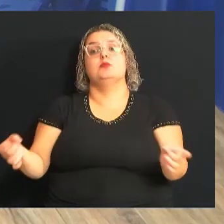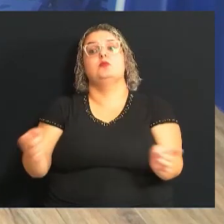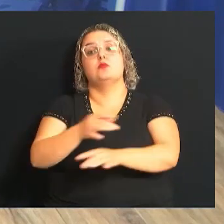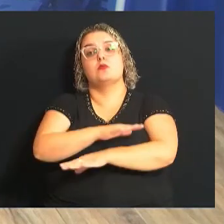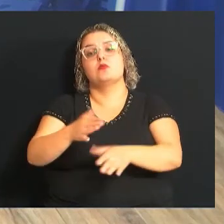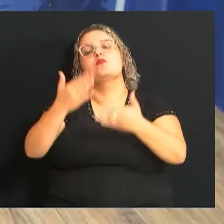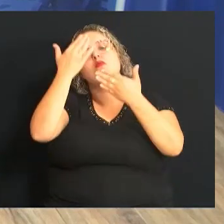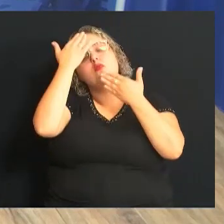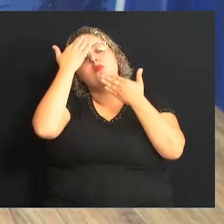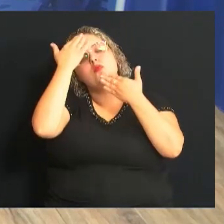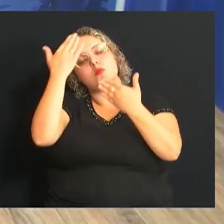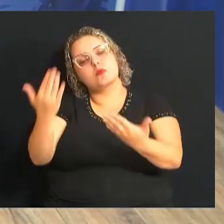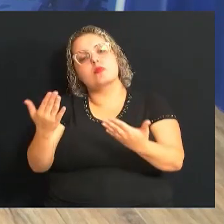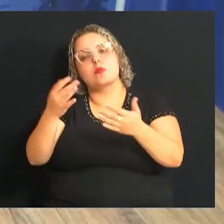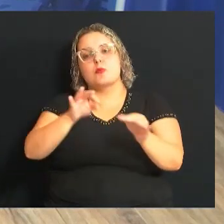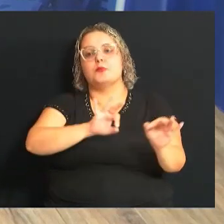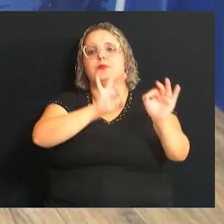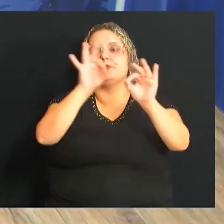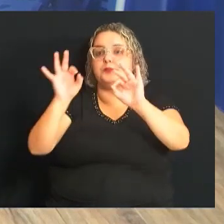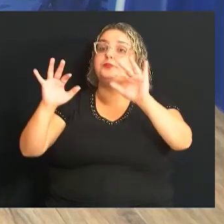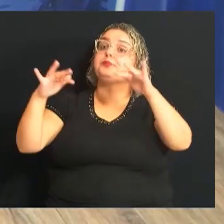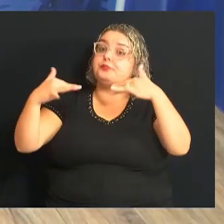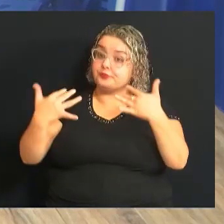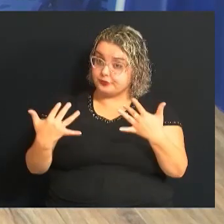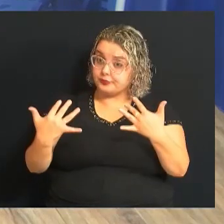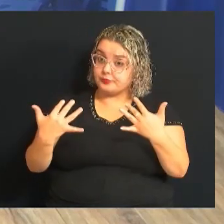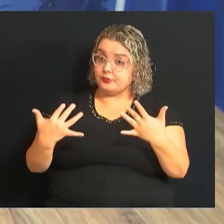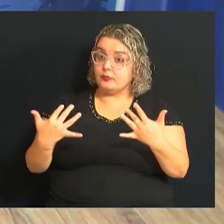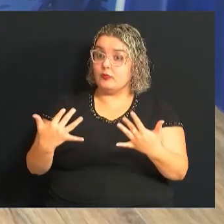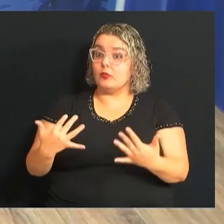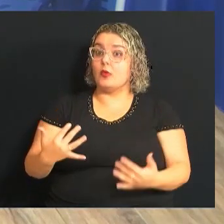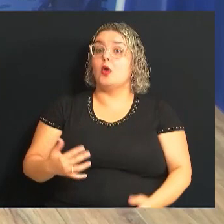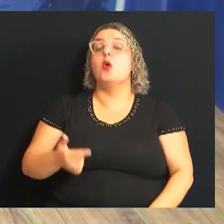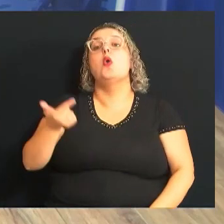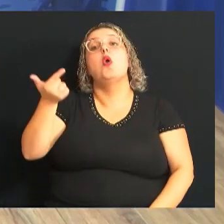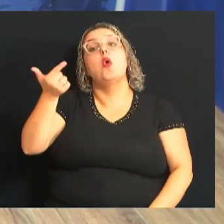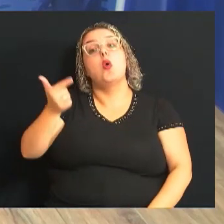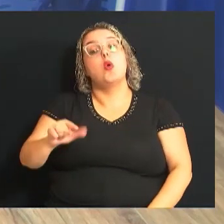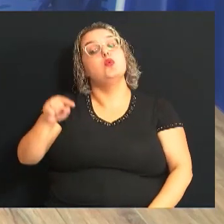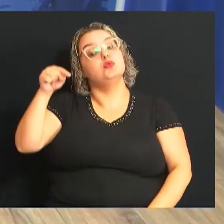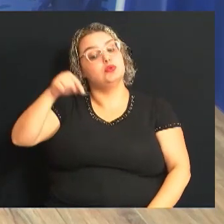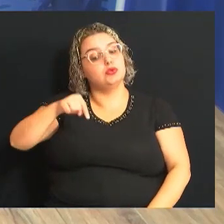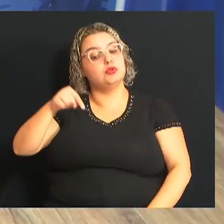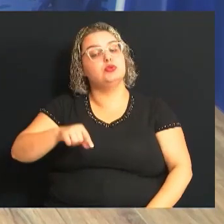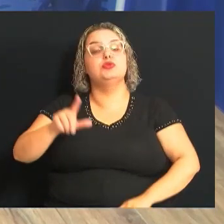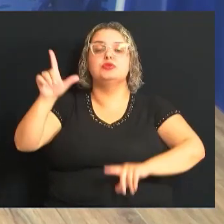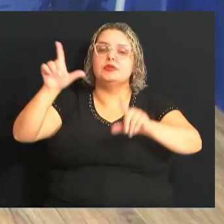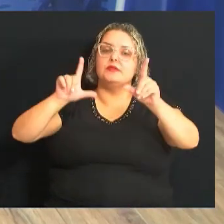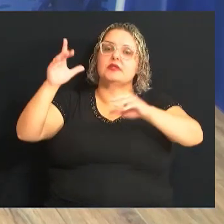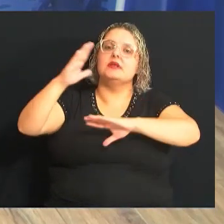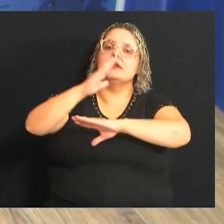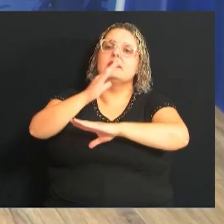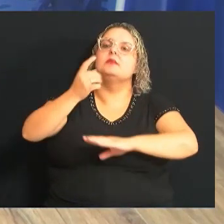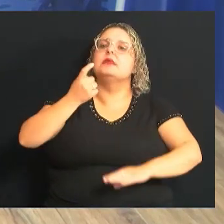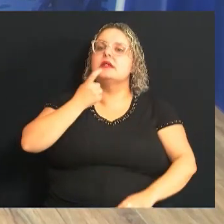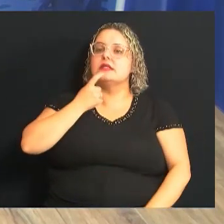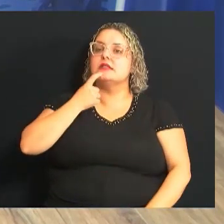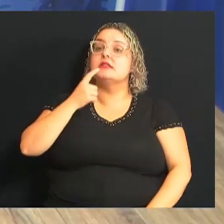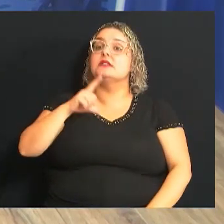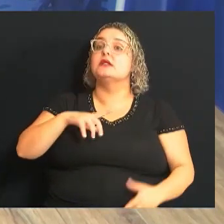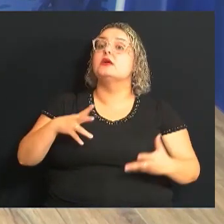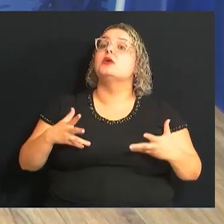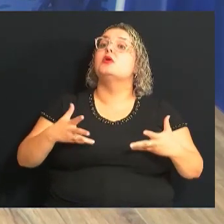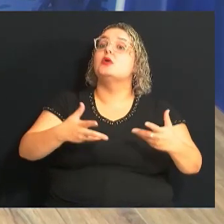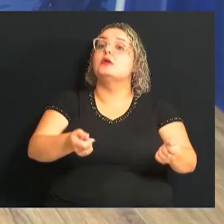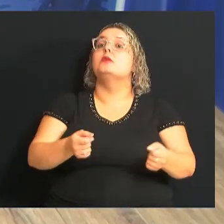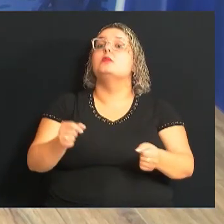Muito obrigado pela sua companhia, pela sua audiência. Continue, hein? Aqui na TV Câmara Campinas tem um convite para te fazer.